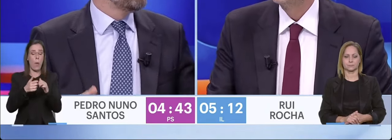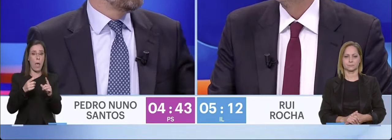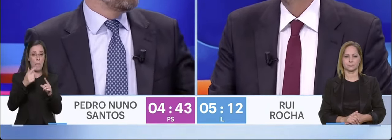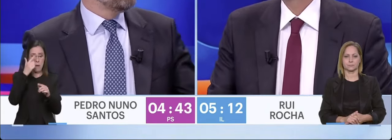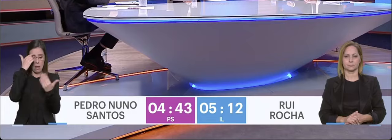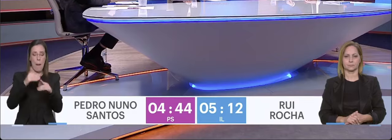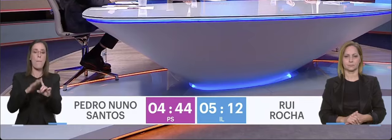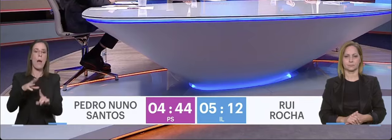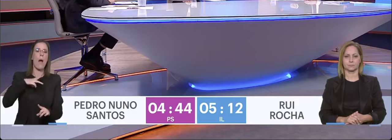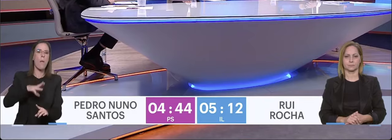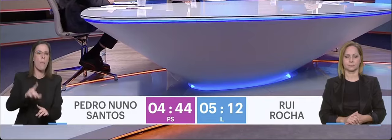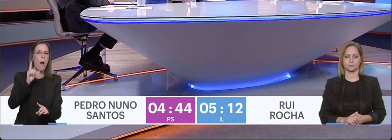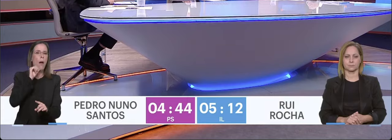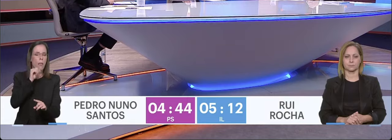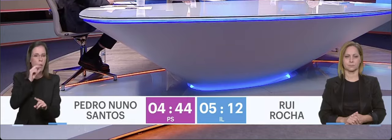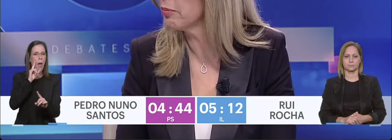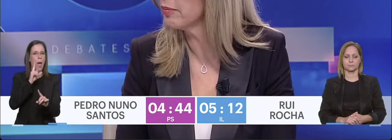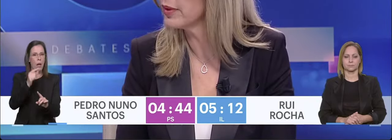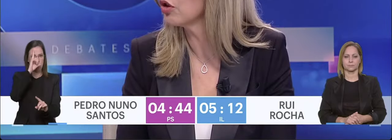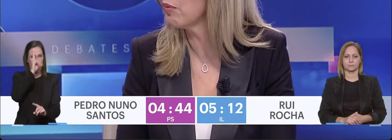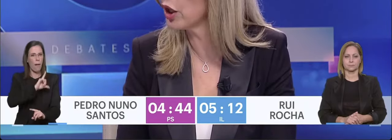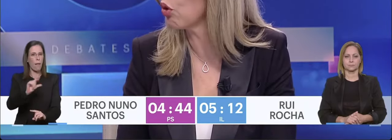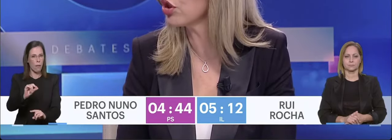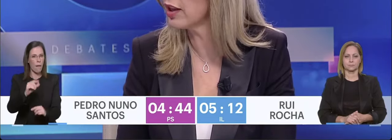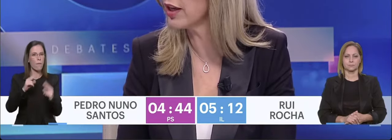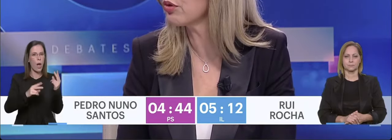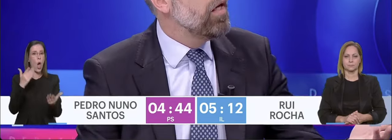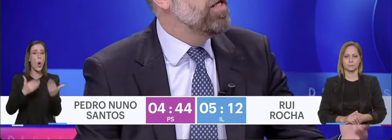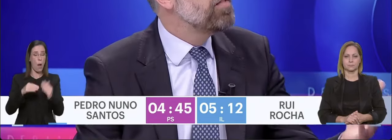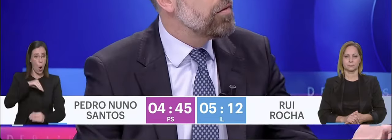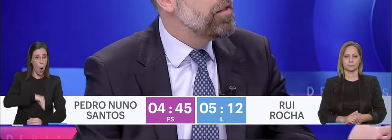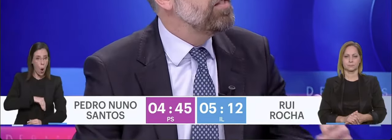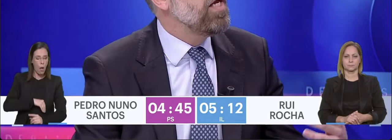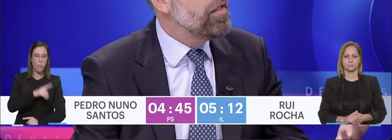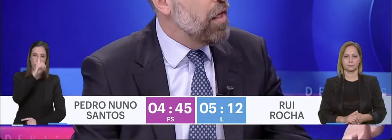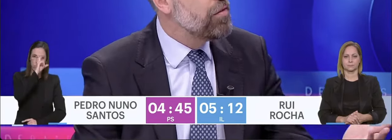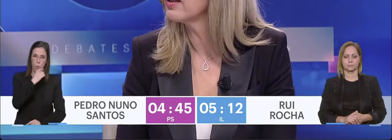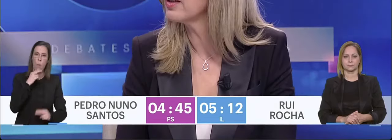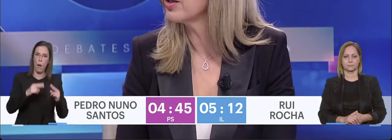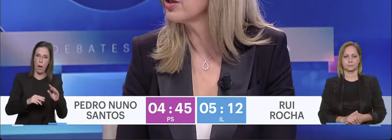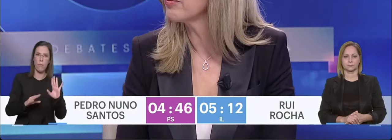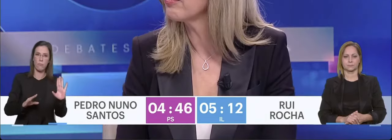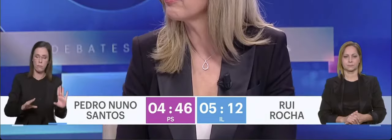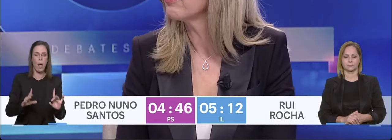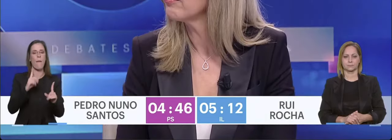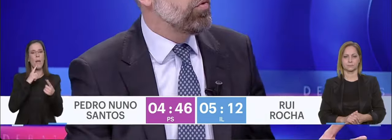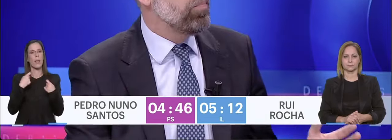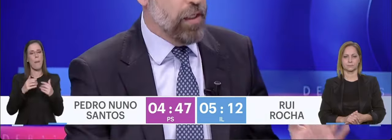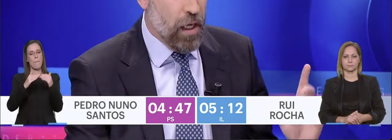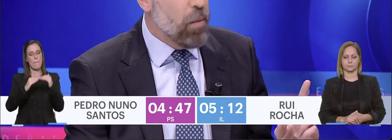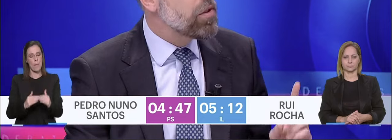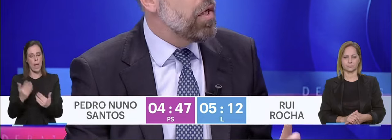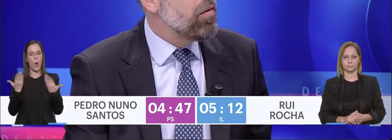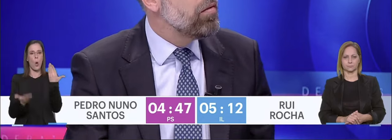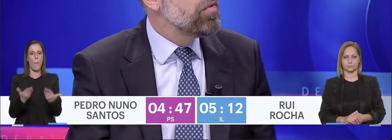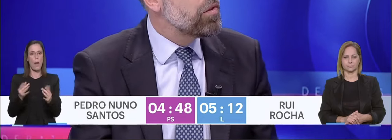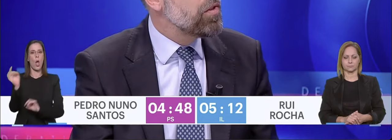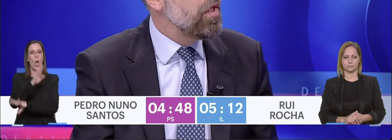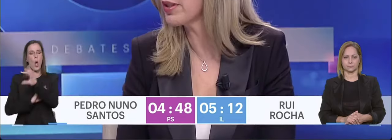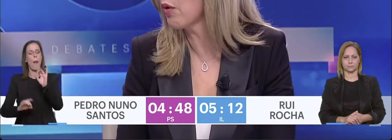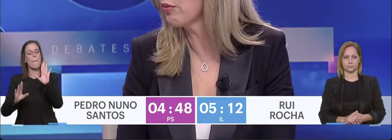verdade é Portugal continua a ter uma pressão fiscal enorme comparante com os salários ainda assim ainda assim é uma carga fiscal abaixo da meda europeia mas